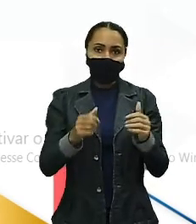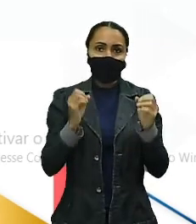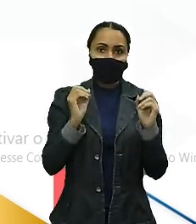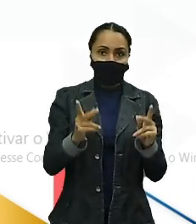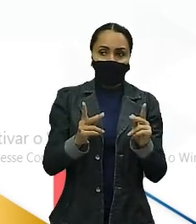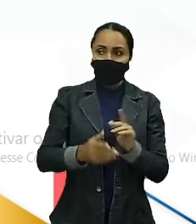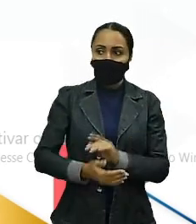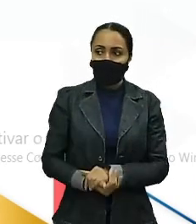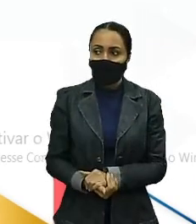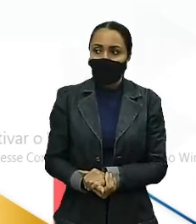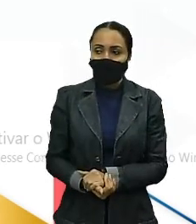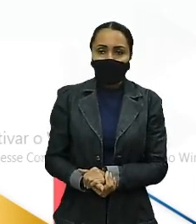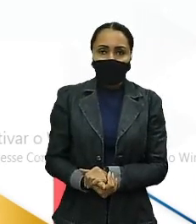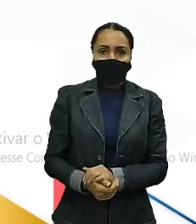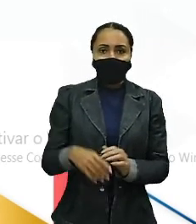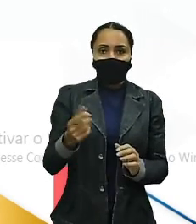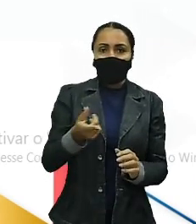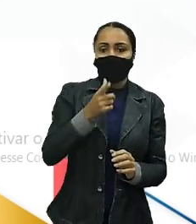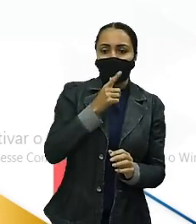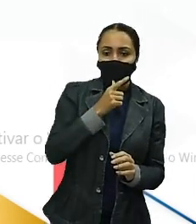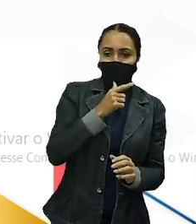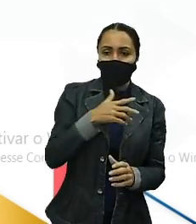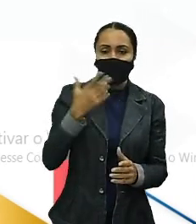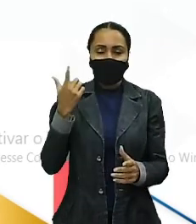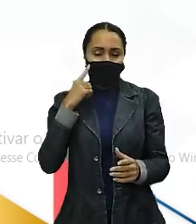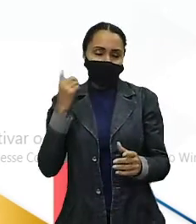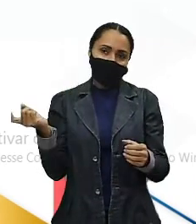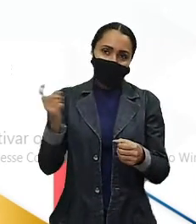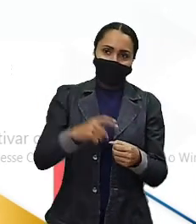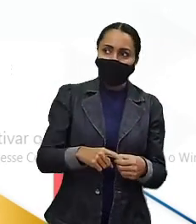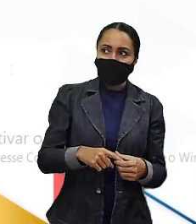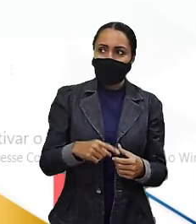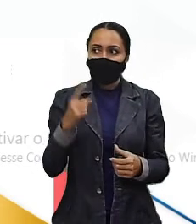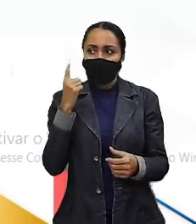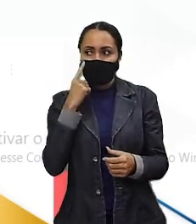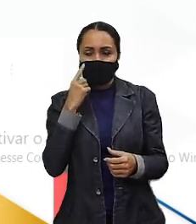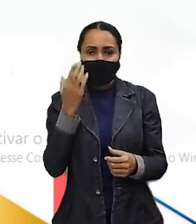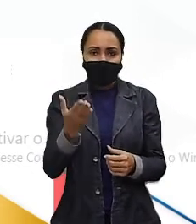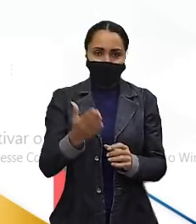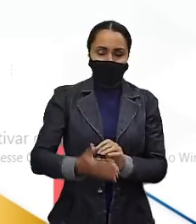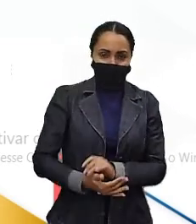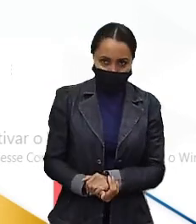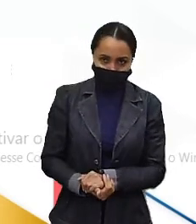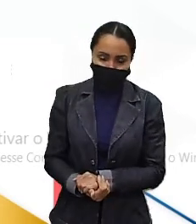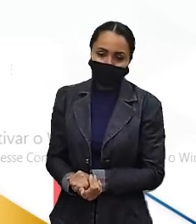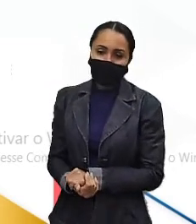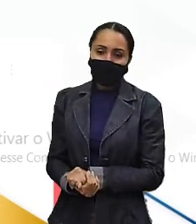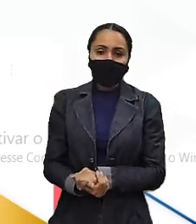só um pouquinho d'água e aí a gente volta. Presta atenção no slide, sai daí não.